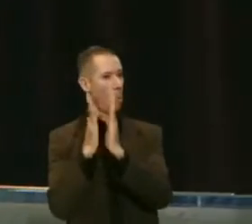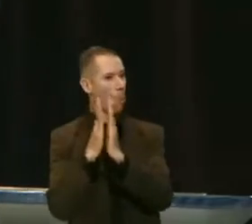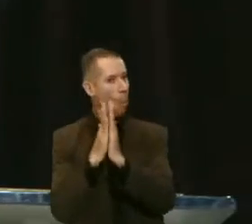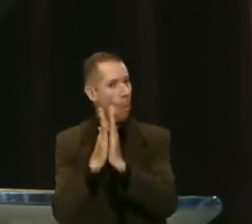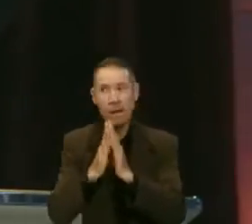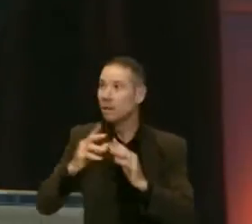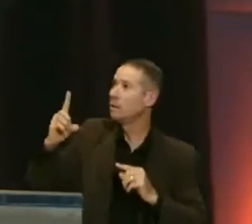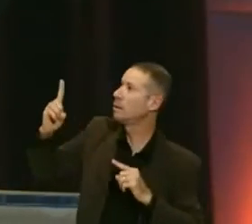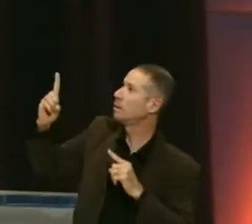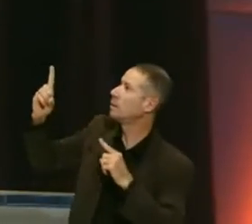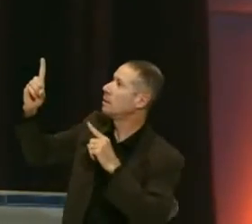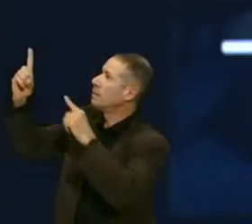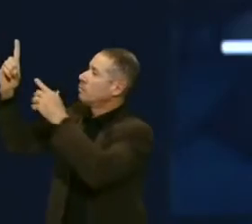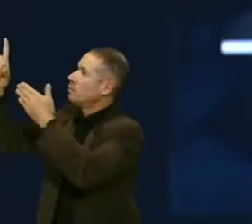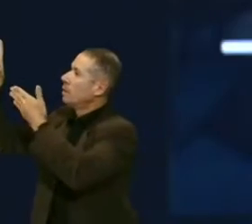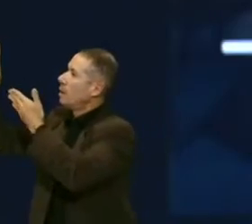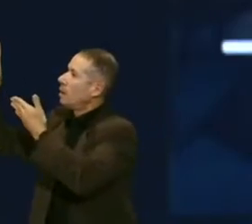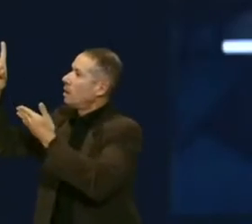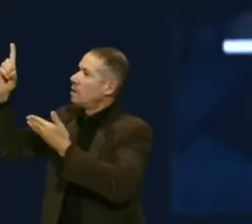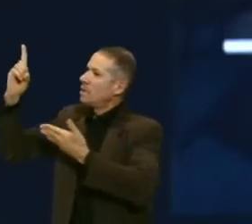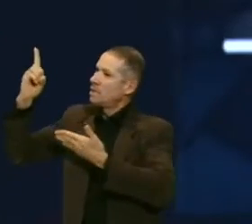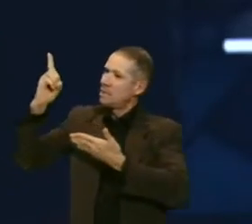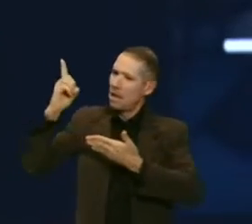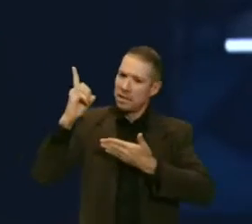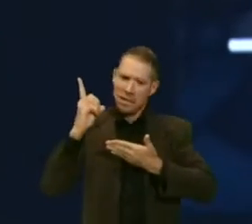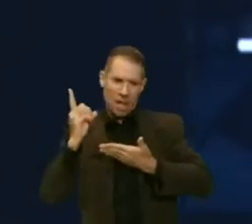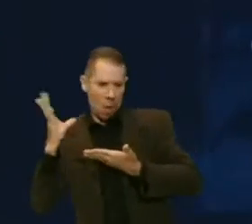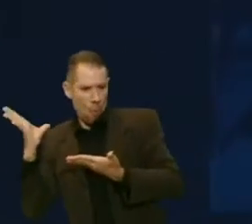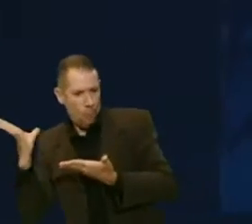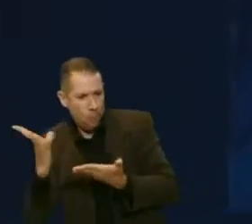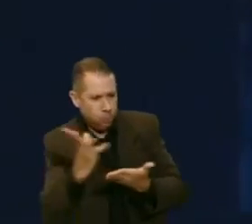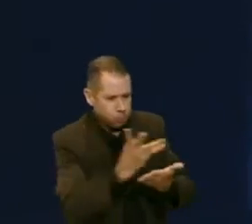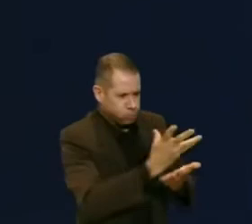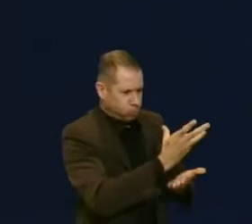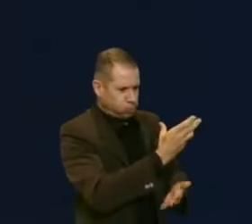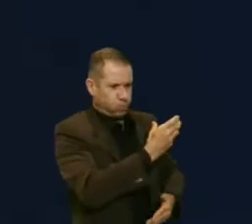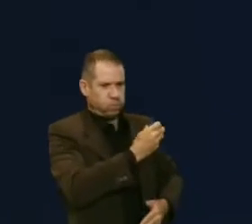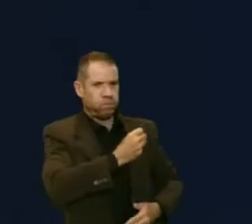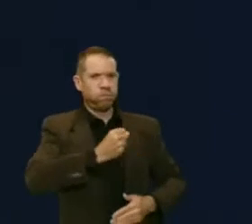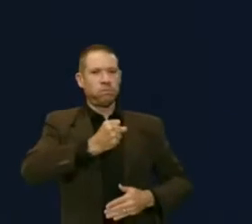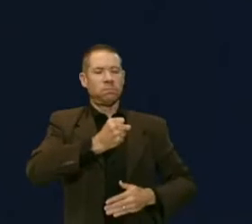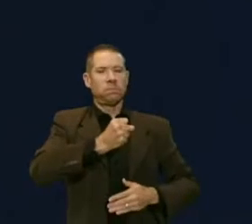Deus traz salvação.